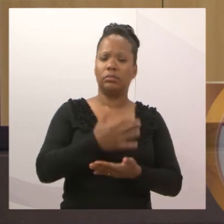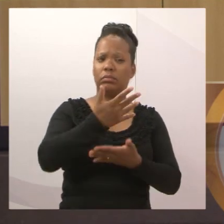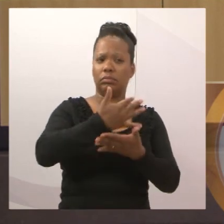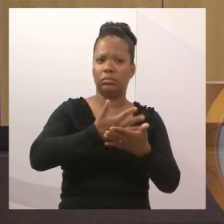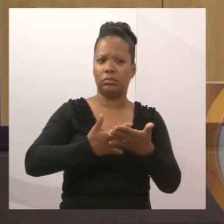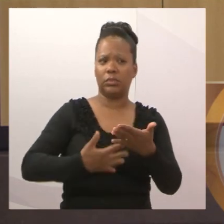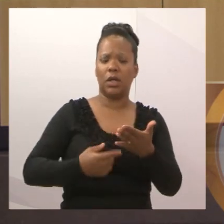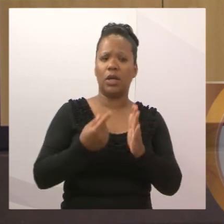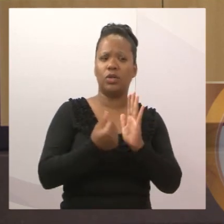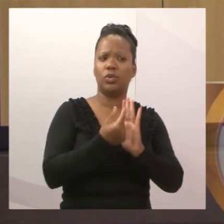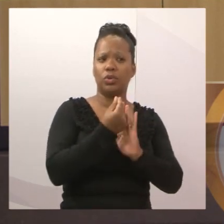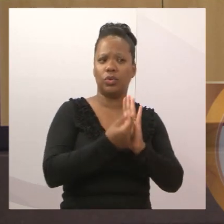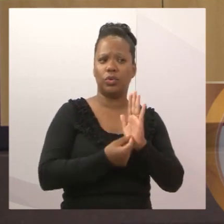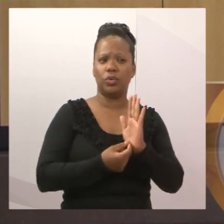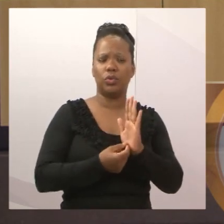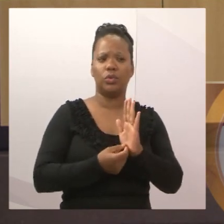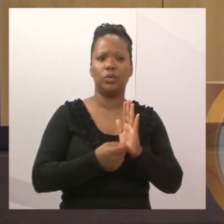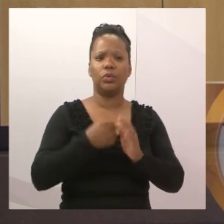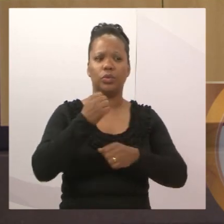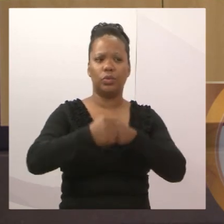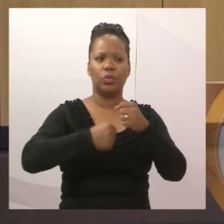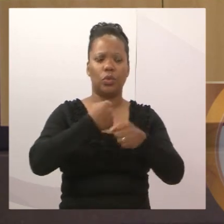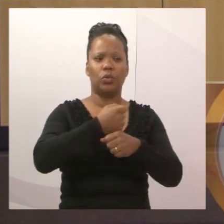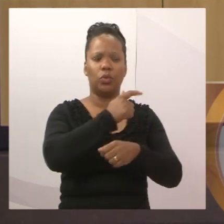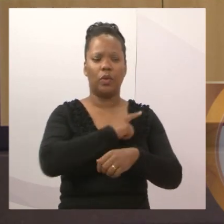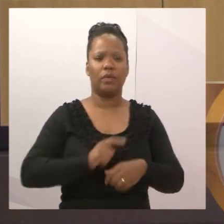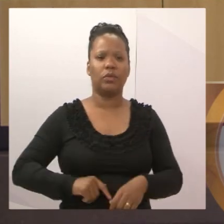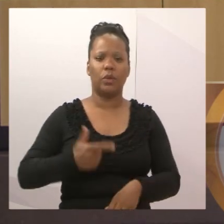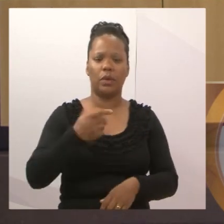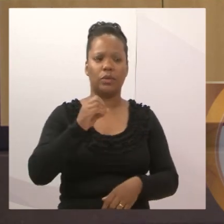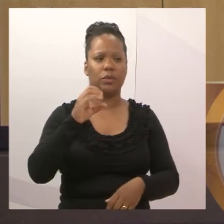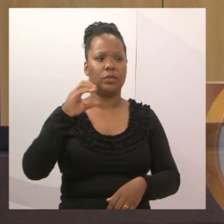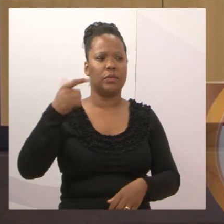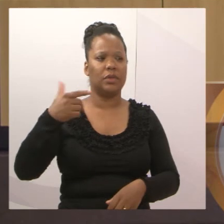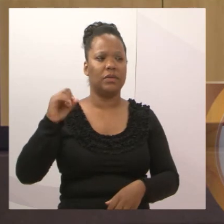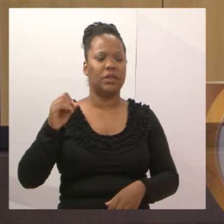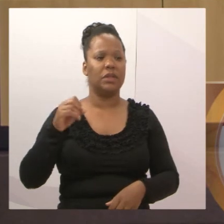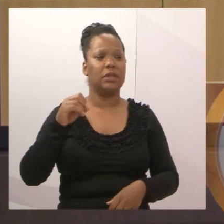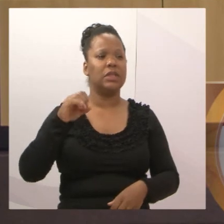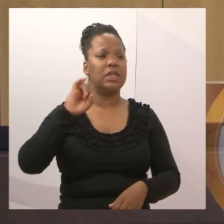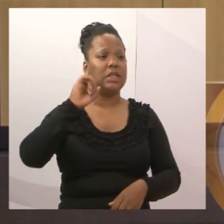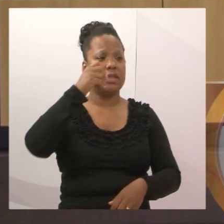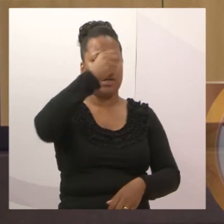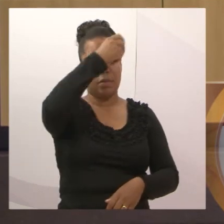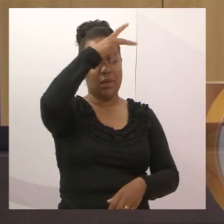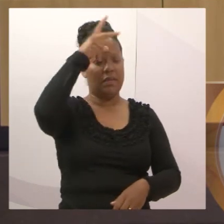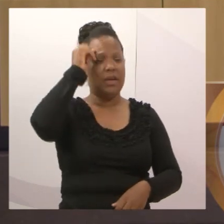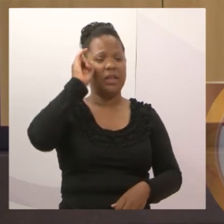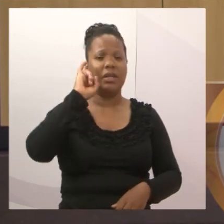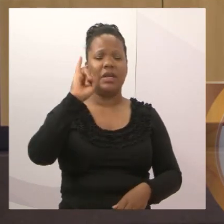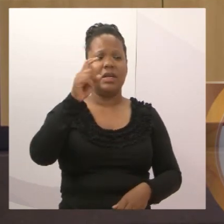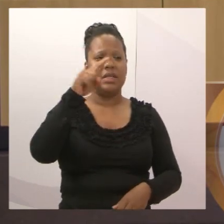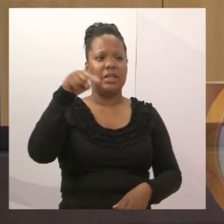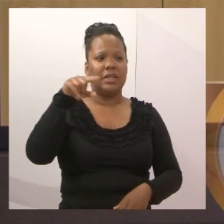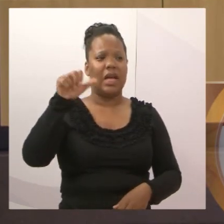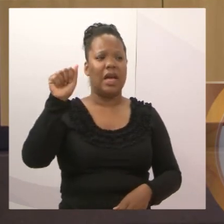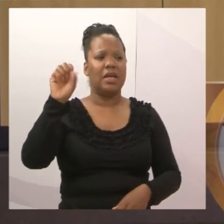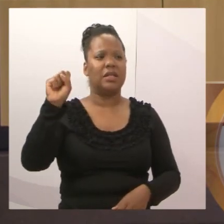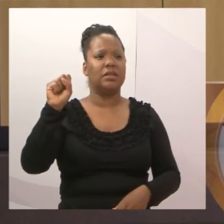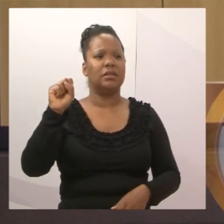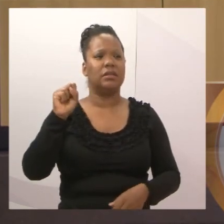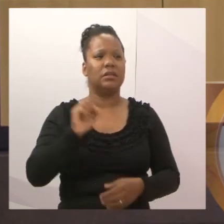para o exercício de 2020. Autoria, prefeito municipal Isaías José de Santana. Primeira discussão